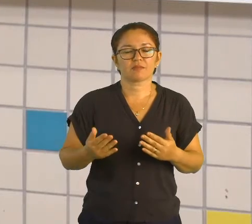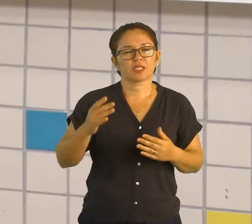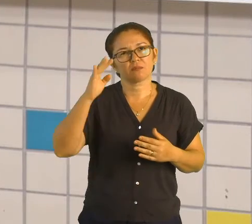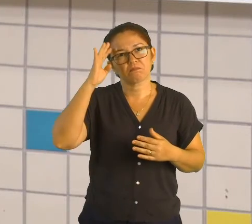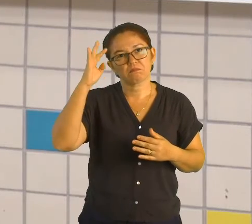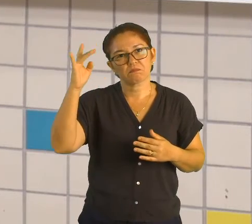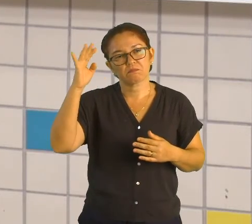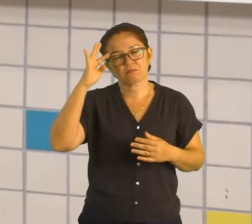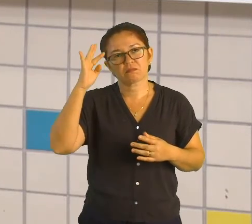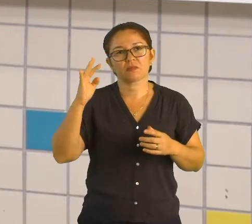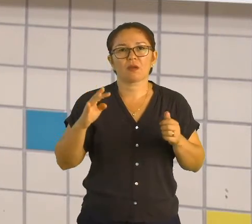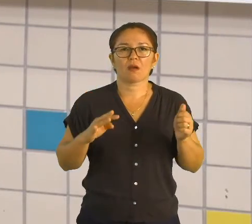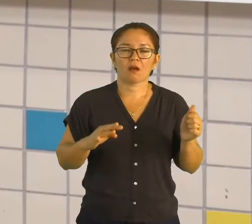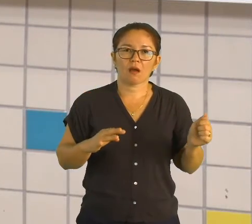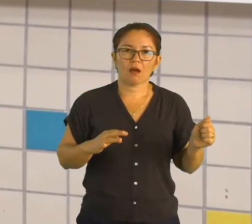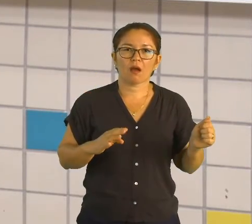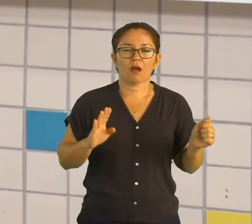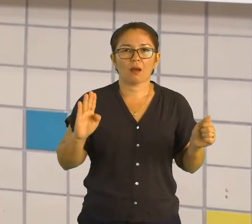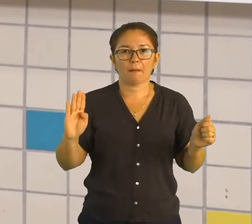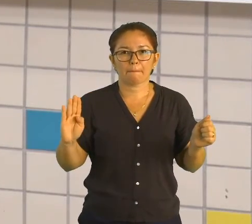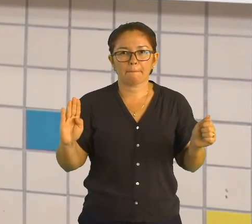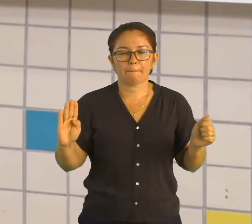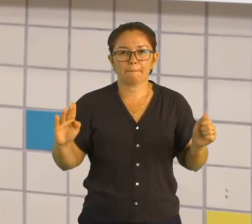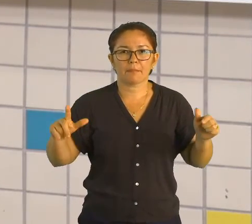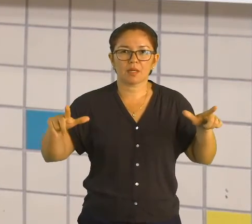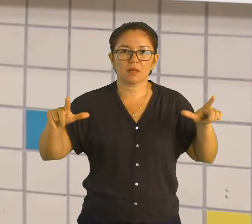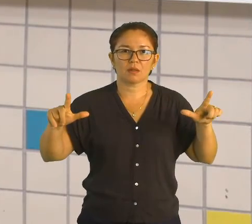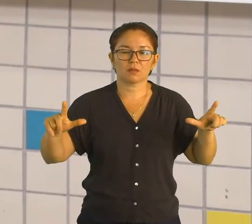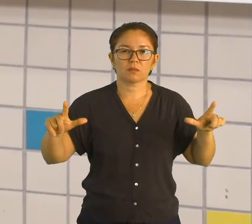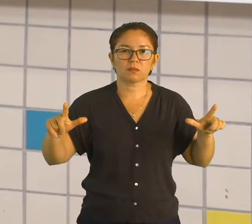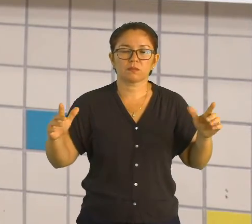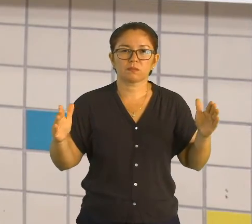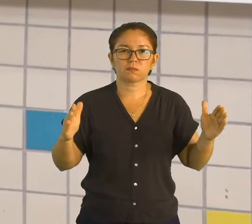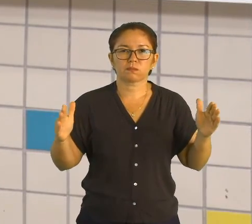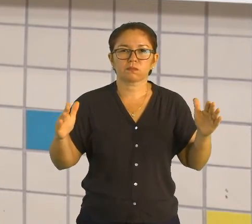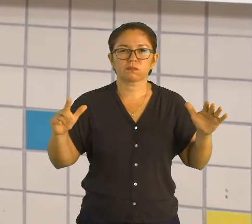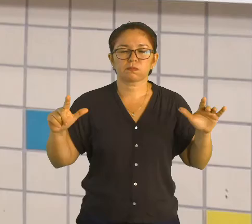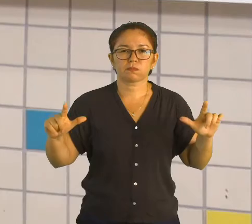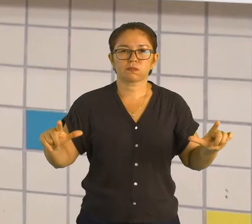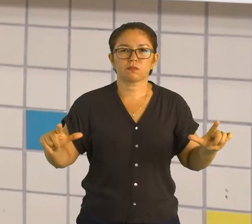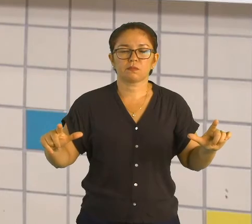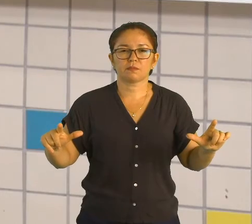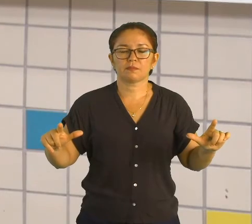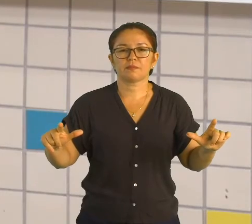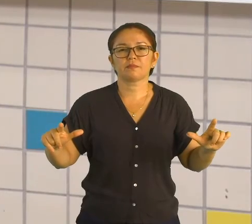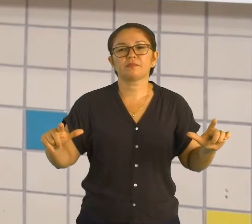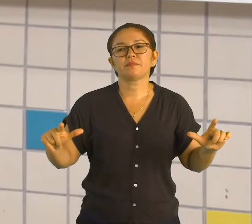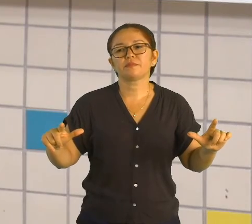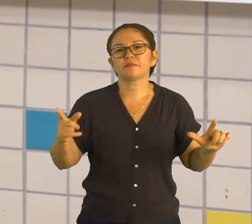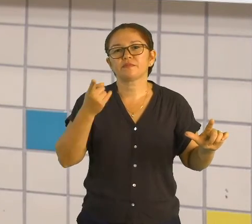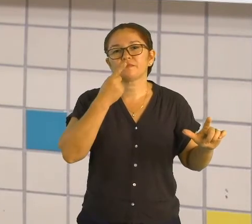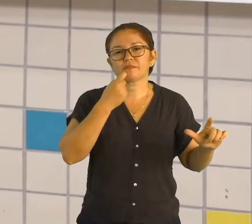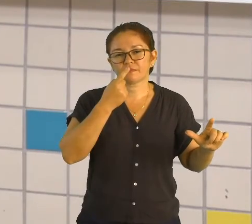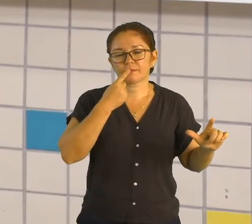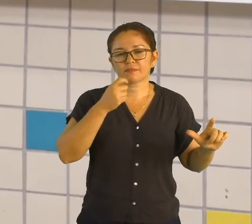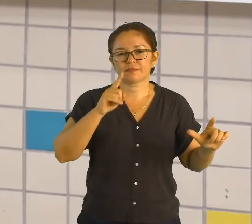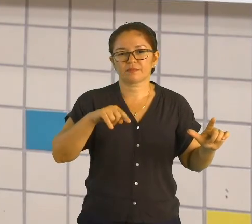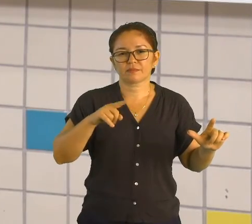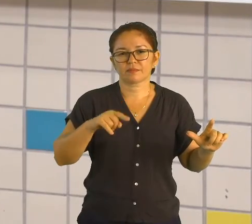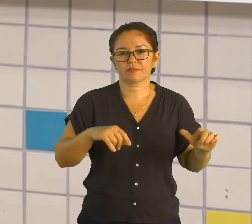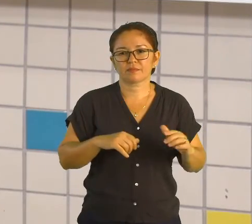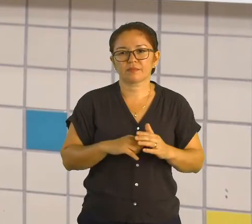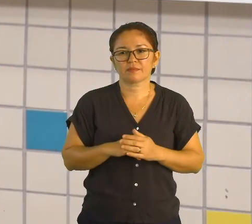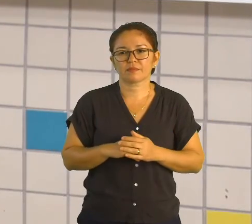são as extremidades da linha lateral, que está em evidência em vermelho no desenho, e os pontos dessa